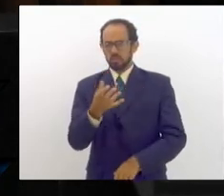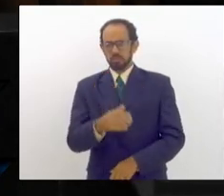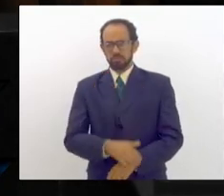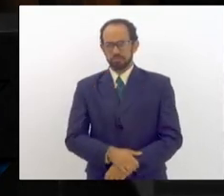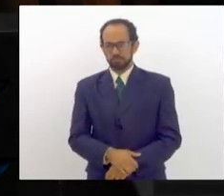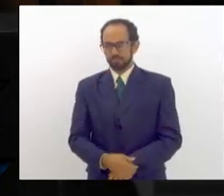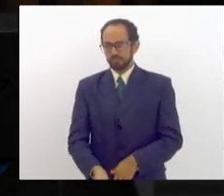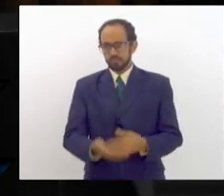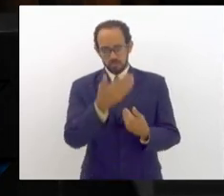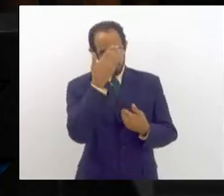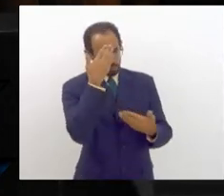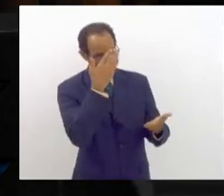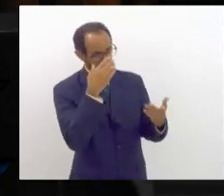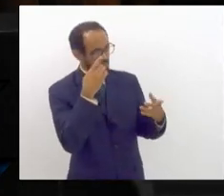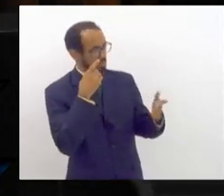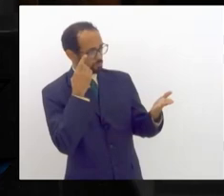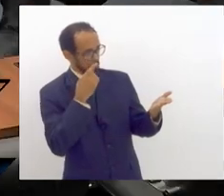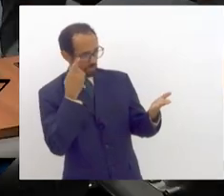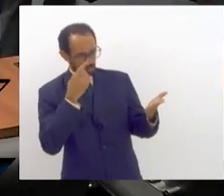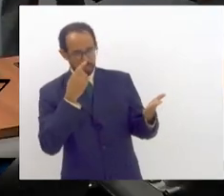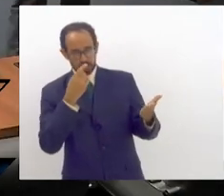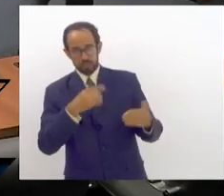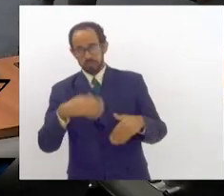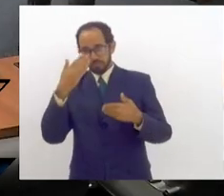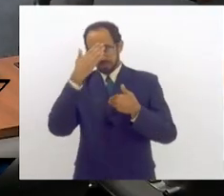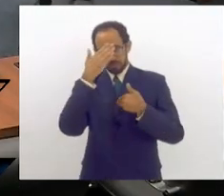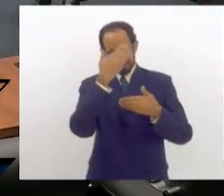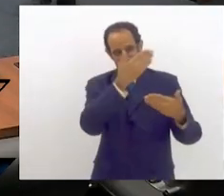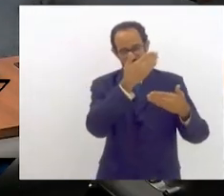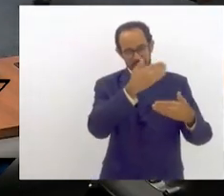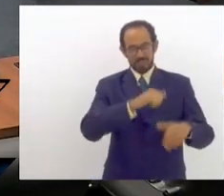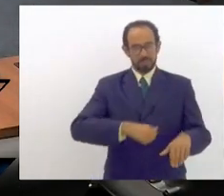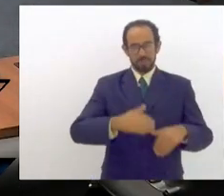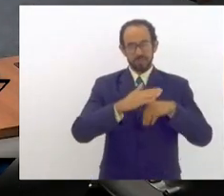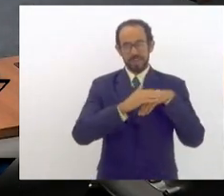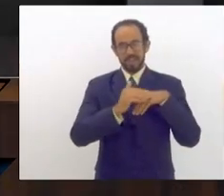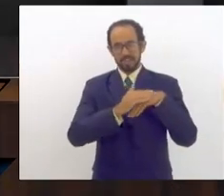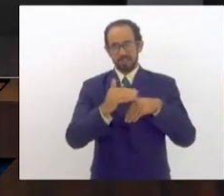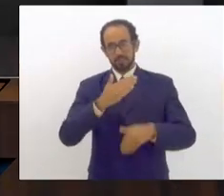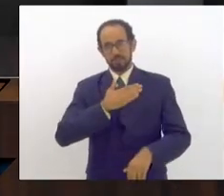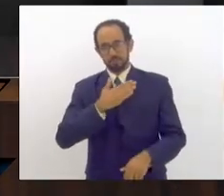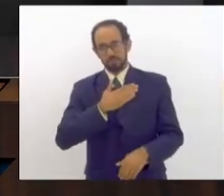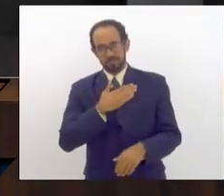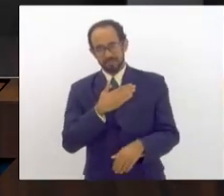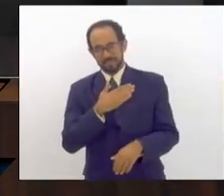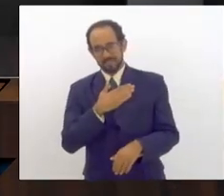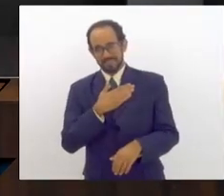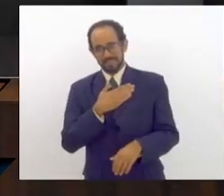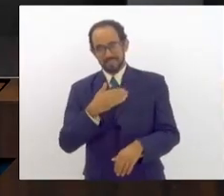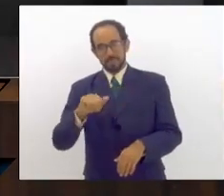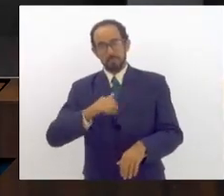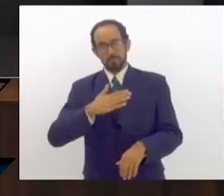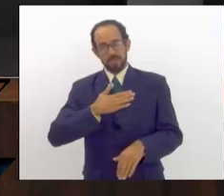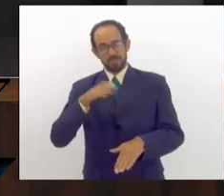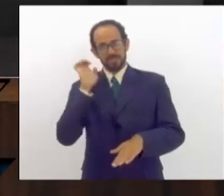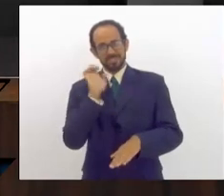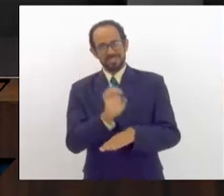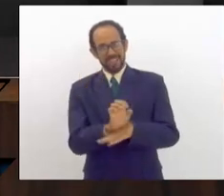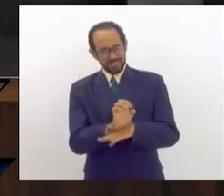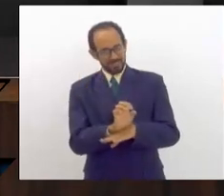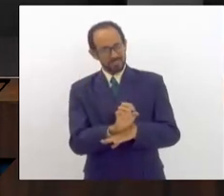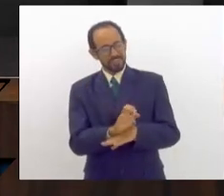Obrigada Deputado e obrigado pela deferência minha pessoa e ao meu estado que é muito